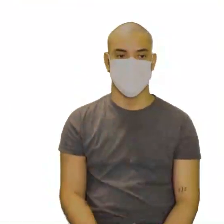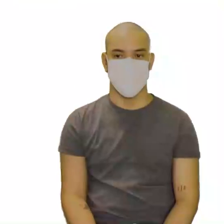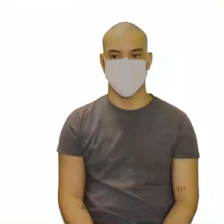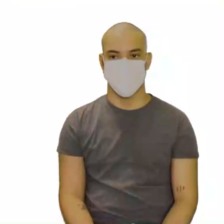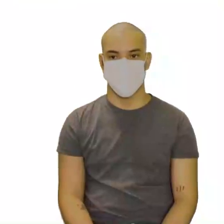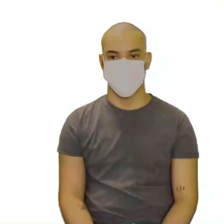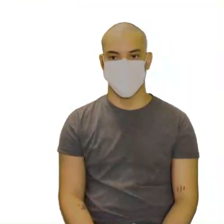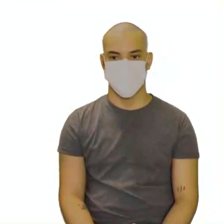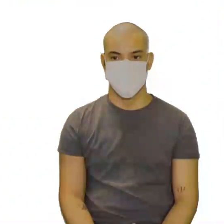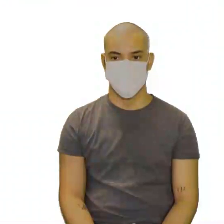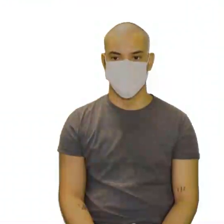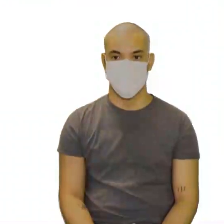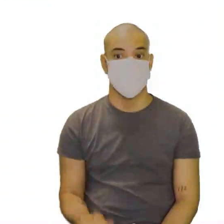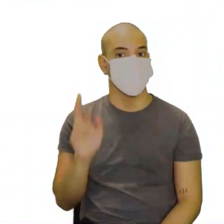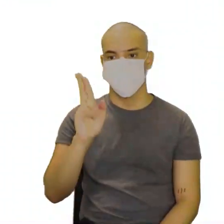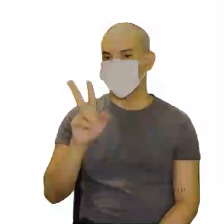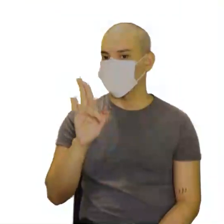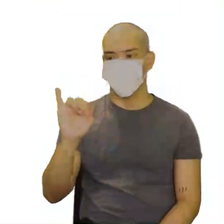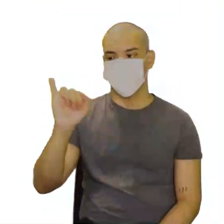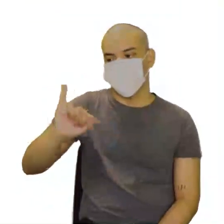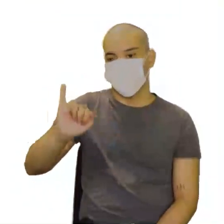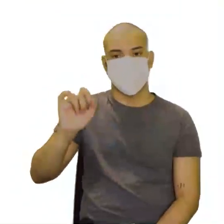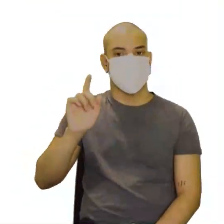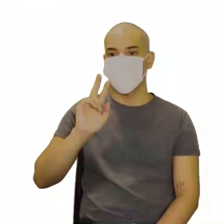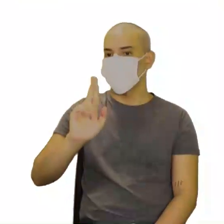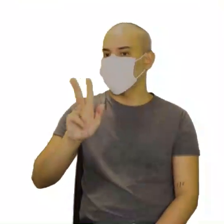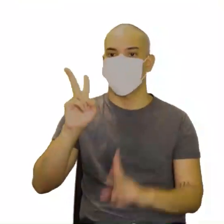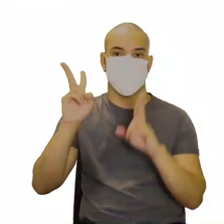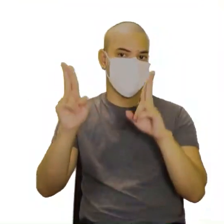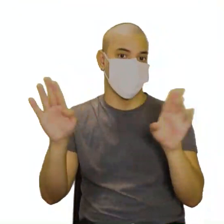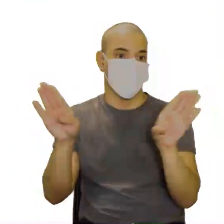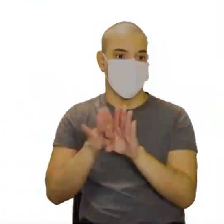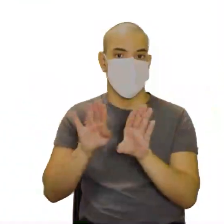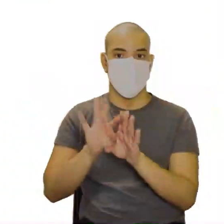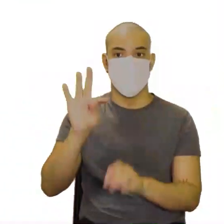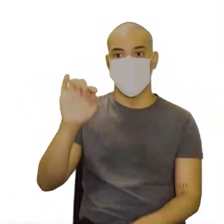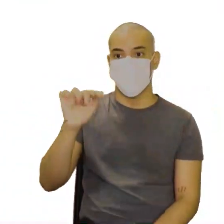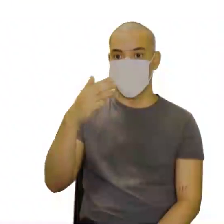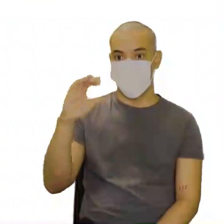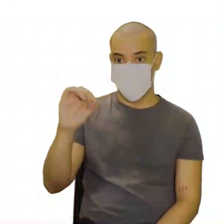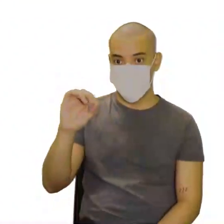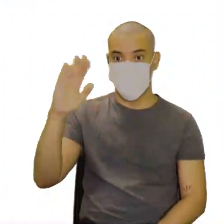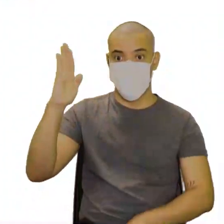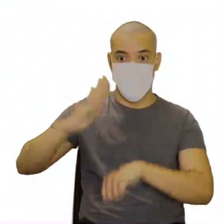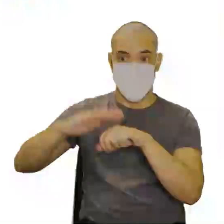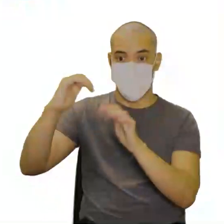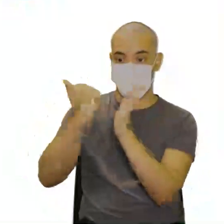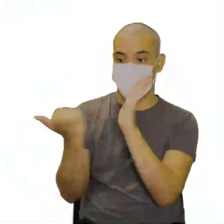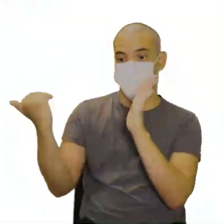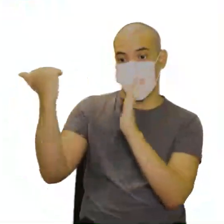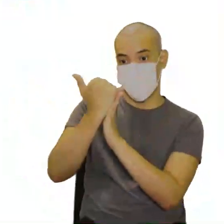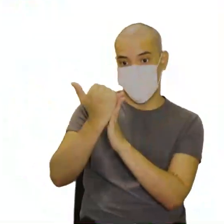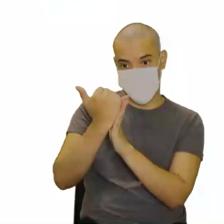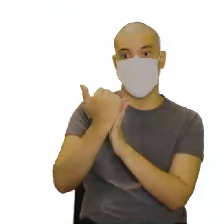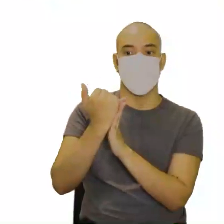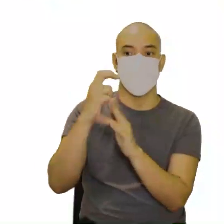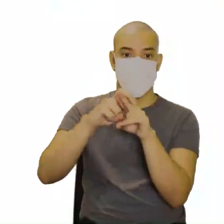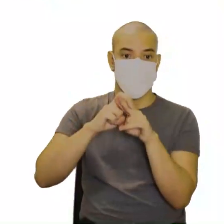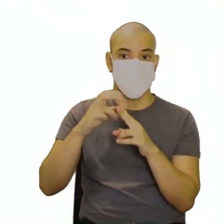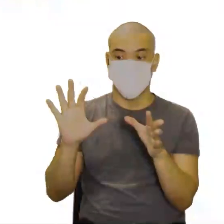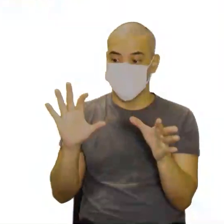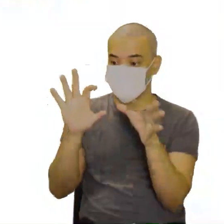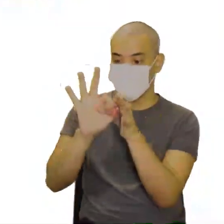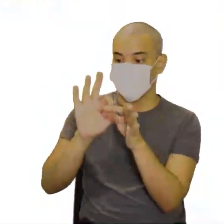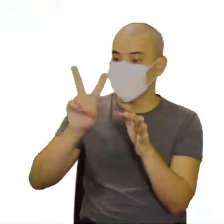só, a corrente não é igual. A tensão desse primeiro, ela vai ser maior do que aqui, certo? E se eu ligar